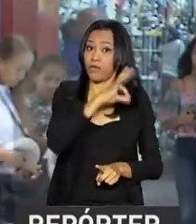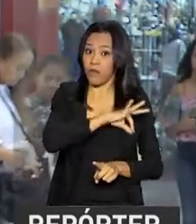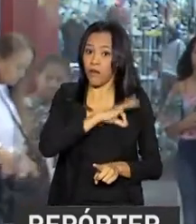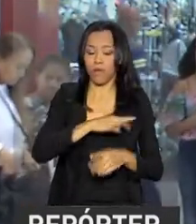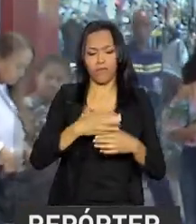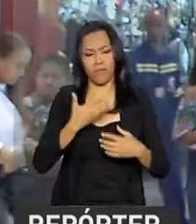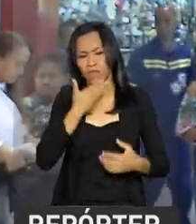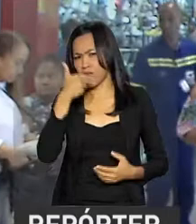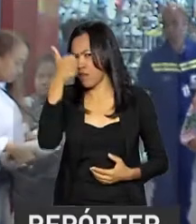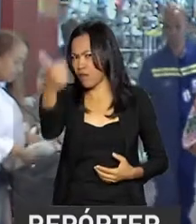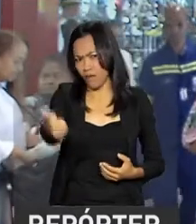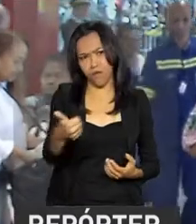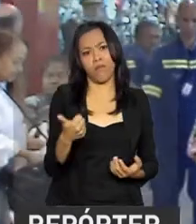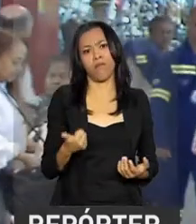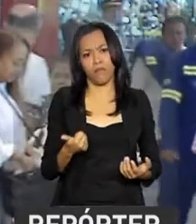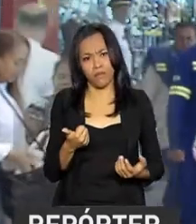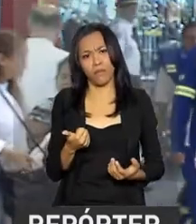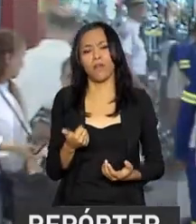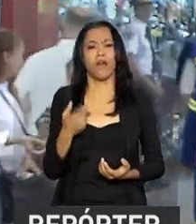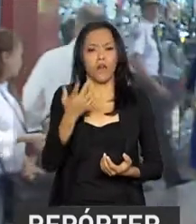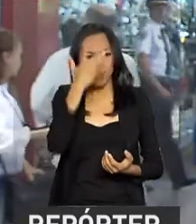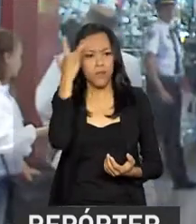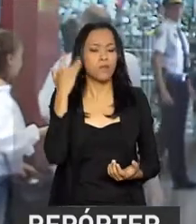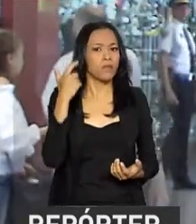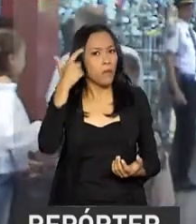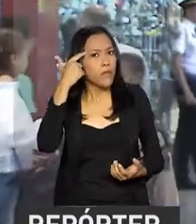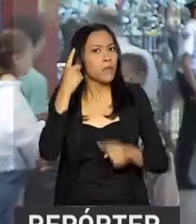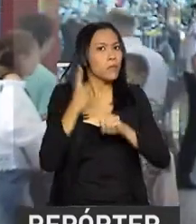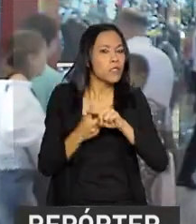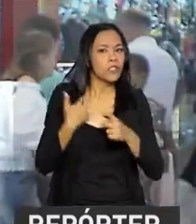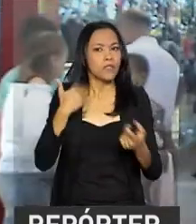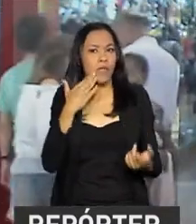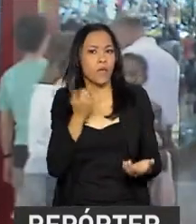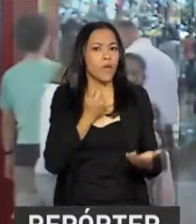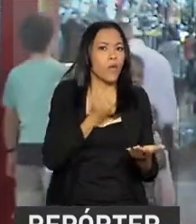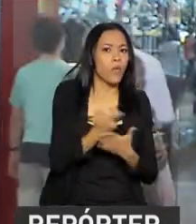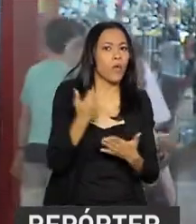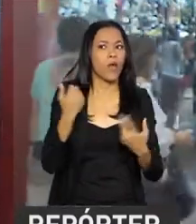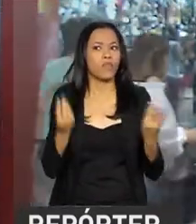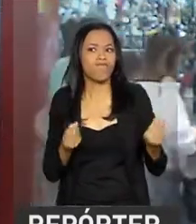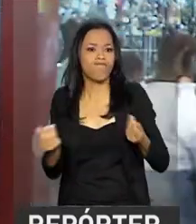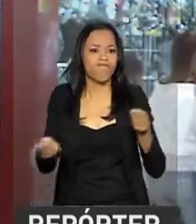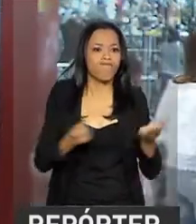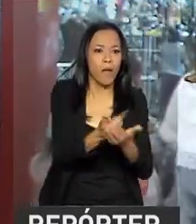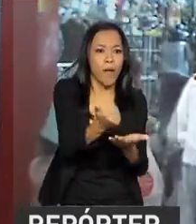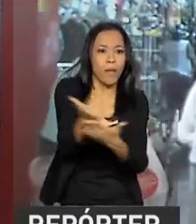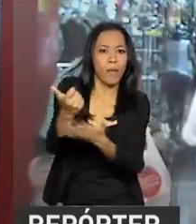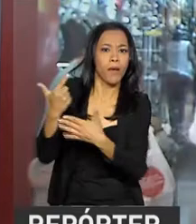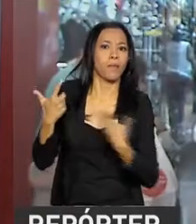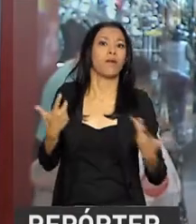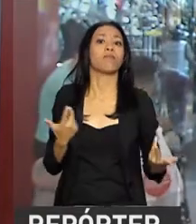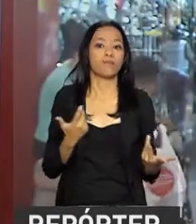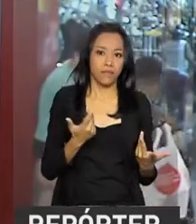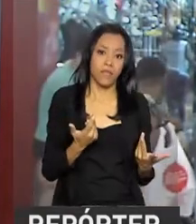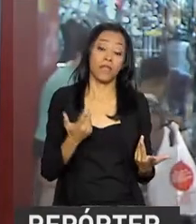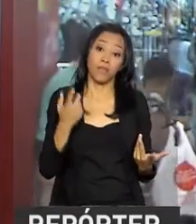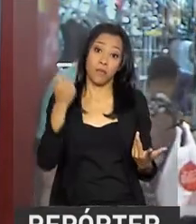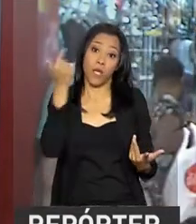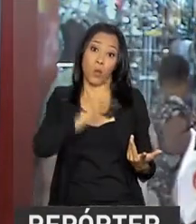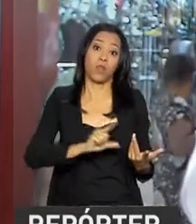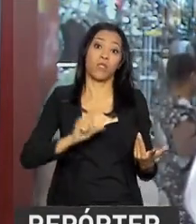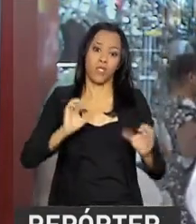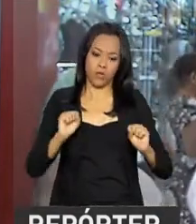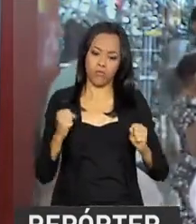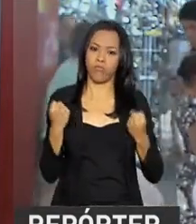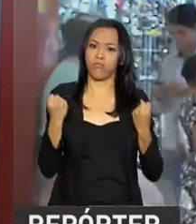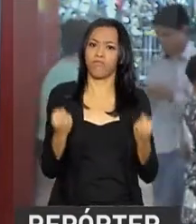os resultados serão muito melhores. A gente vê um consumidor mais otimista e mais capitalizado. Esse cara, de fato, conseguiu retomar